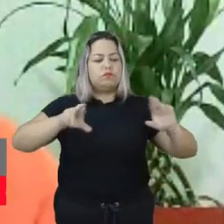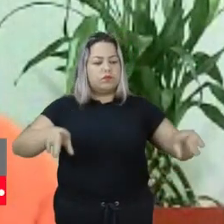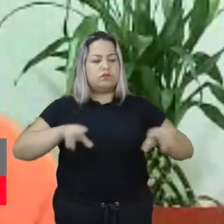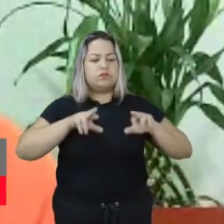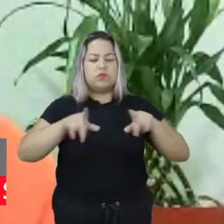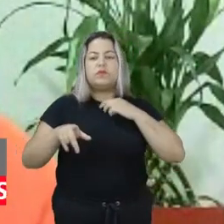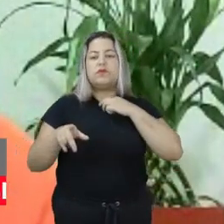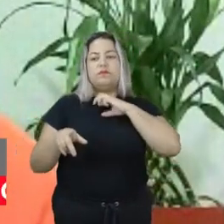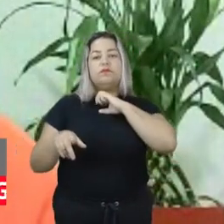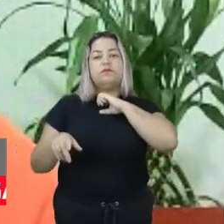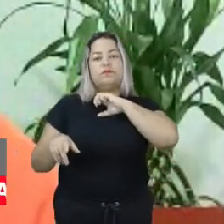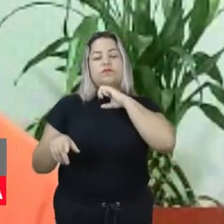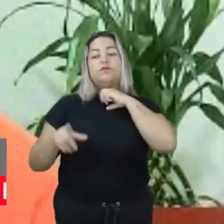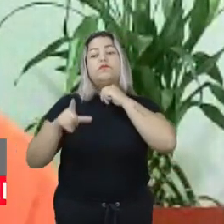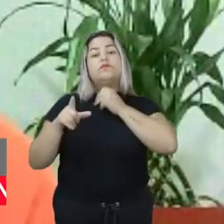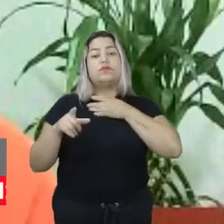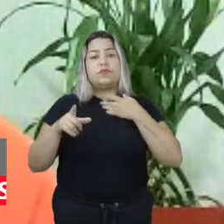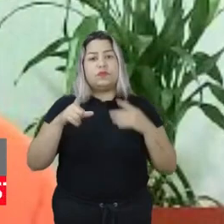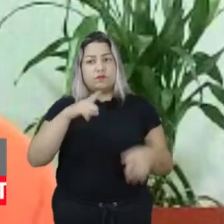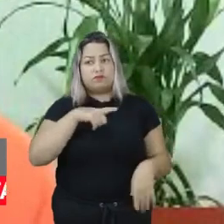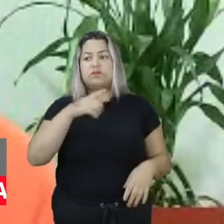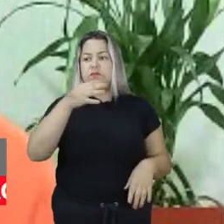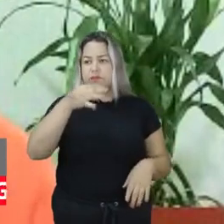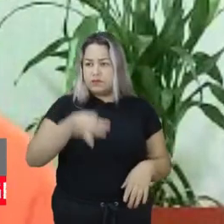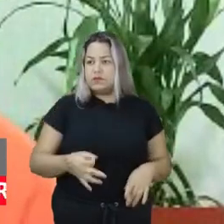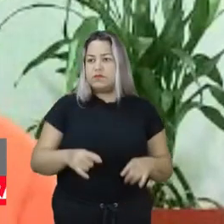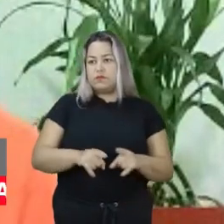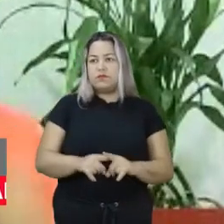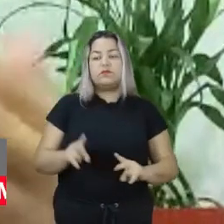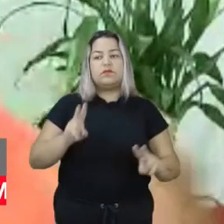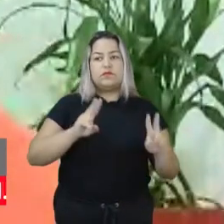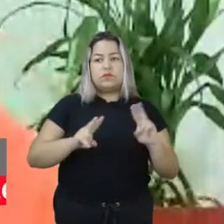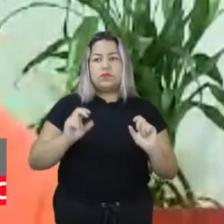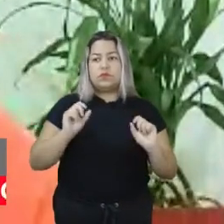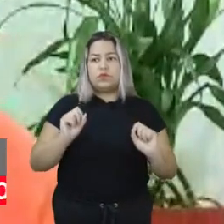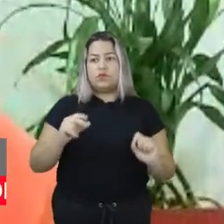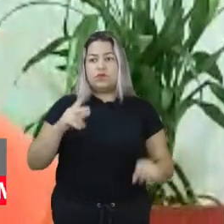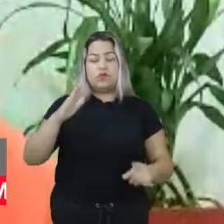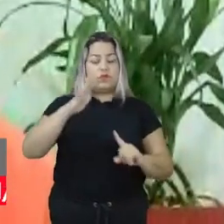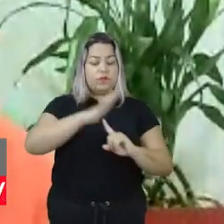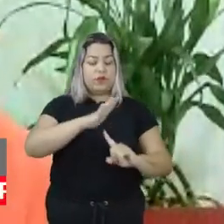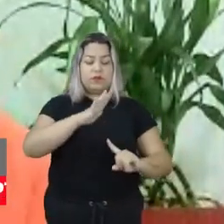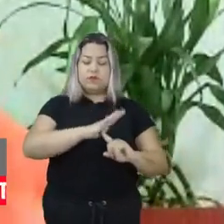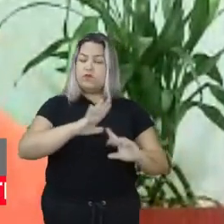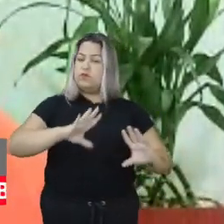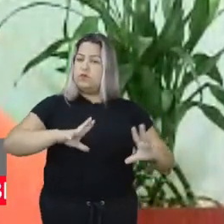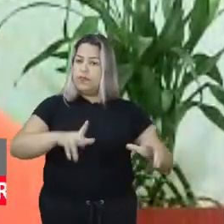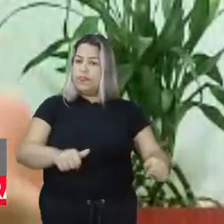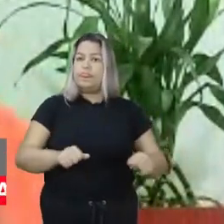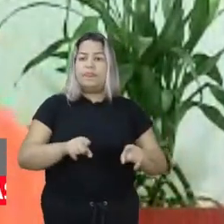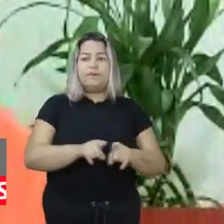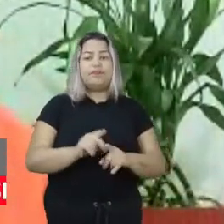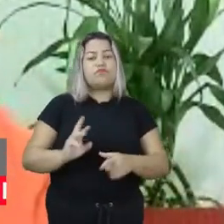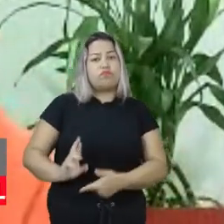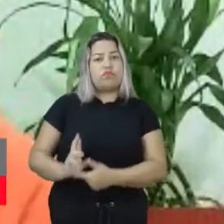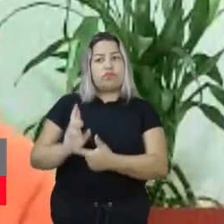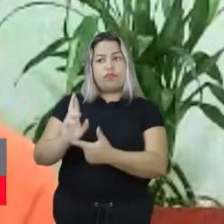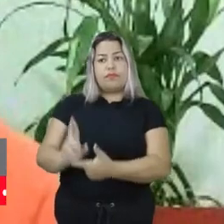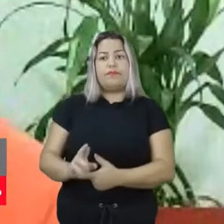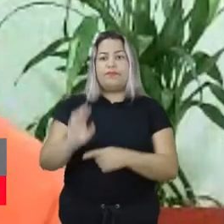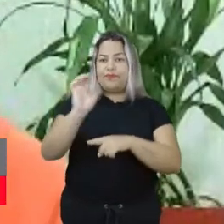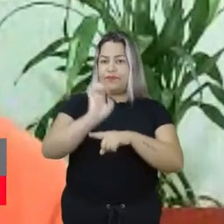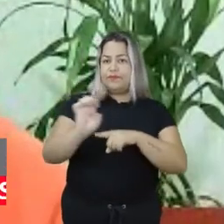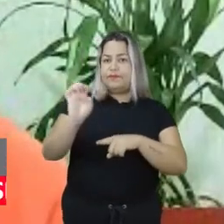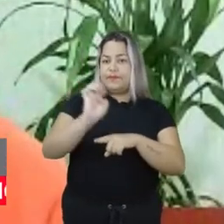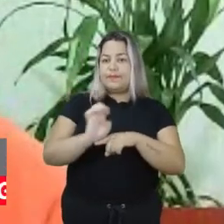e eu tenho certeza que o povo está reconhecendo isso aqui no estado do Paraná, roda o Paraná como um todo. Além de presidente do partido, sou deputado